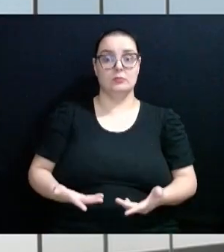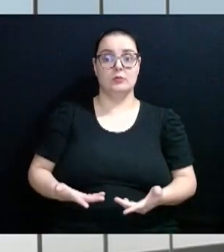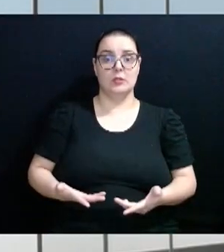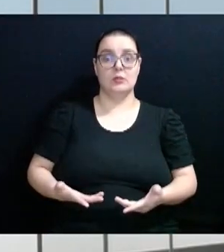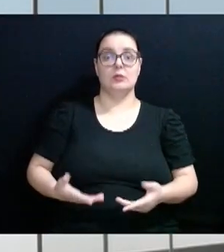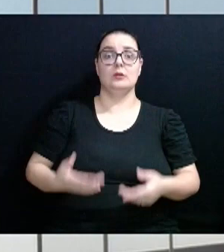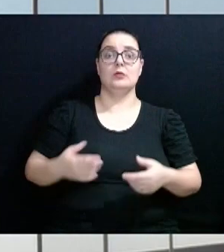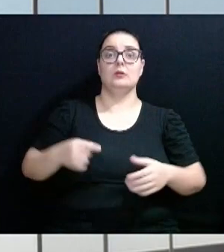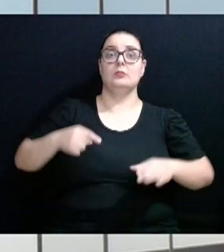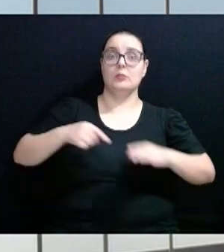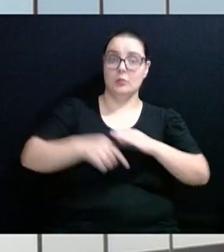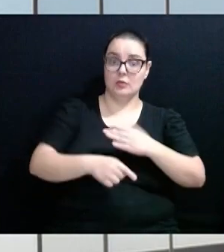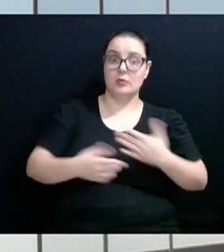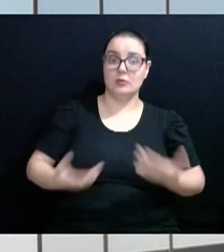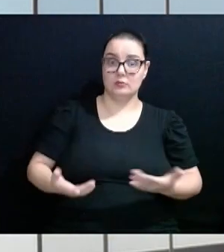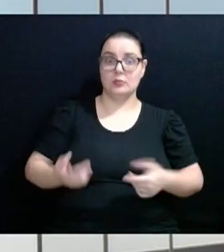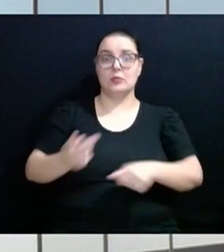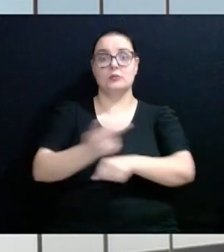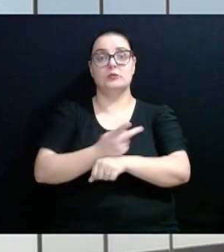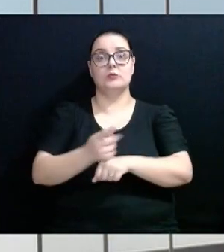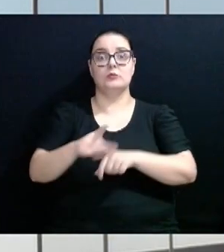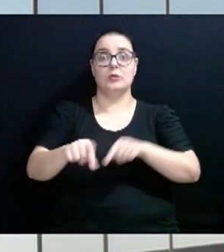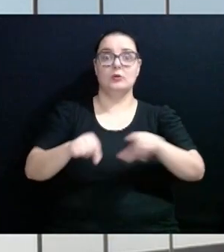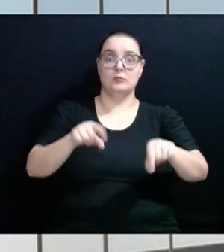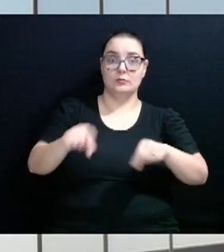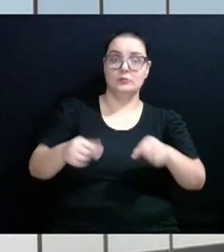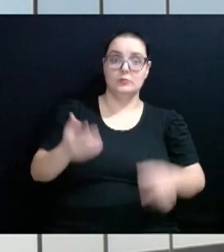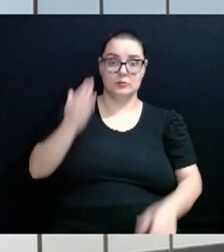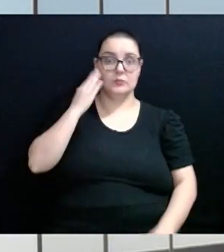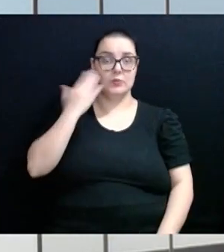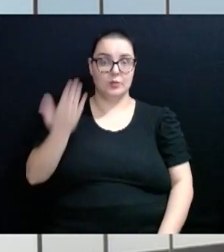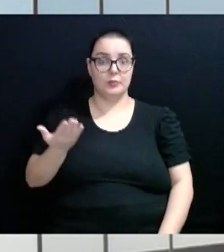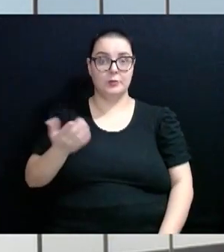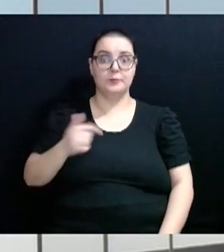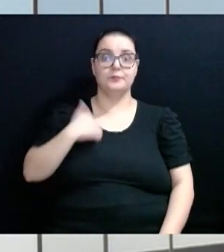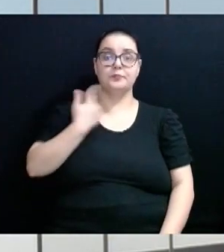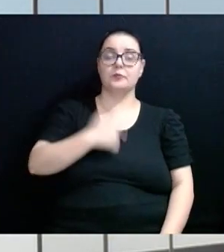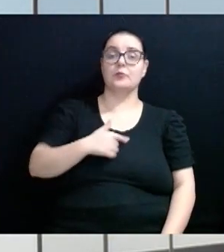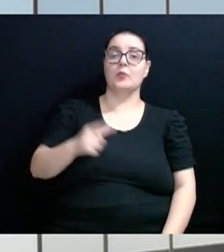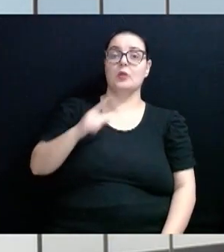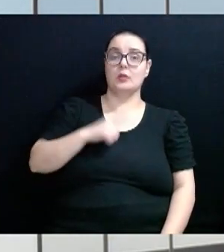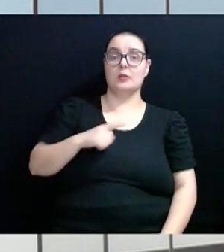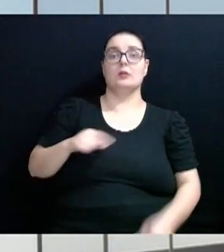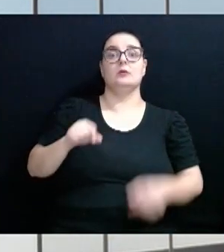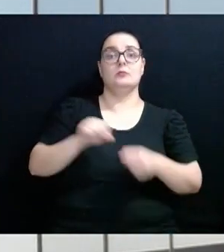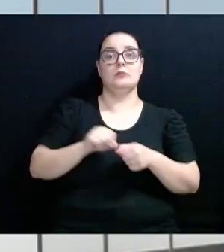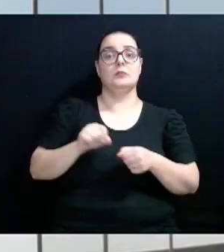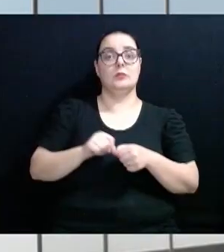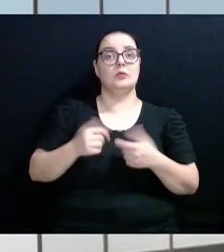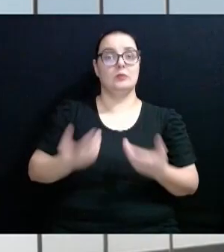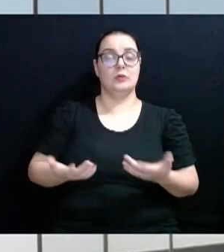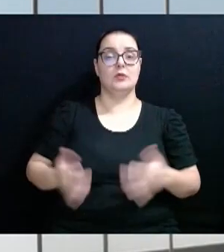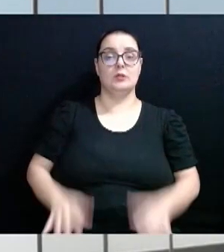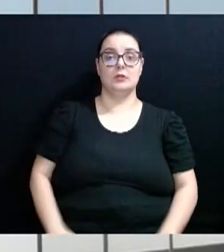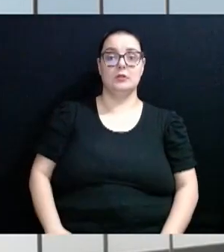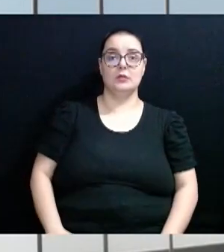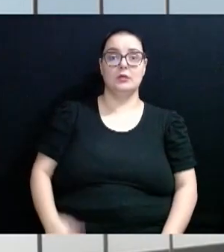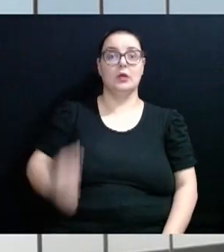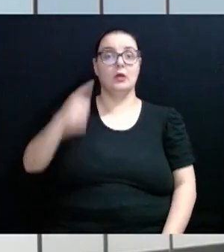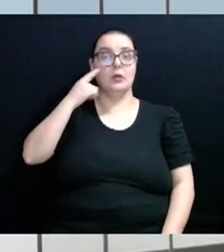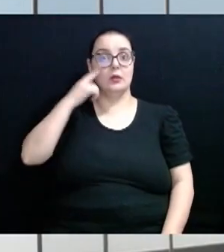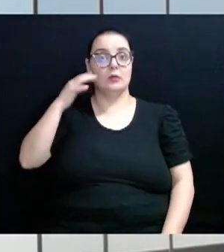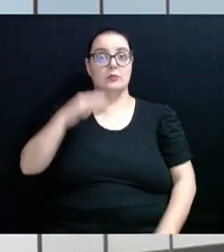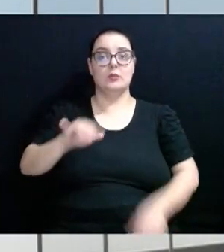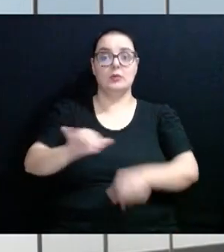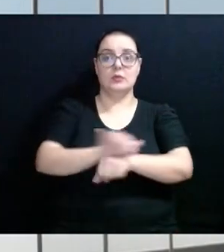de buscar alternativas, sabe? O que nós temos que fazer é ter um pensamento estratégico,